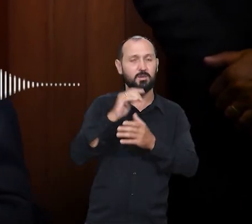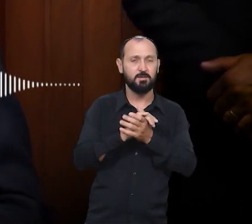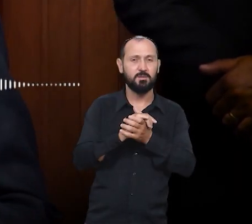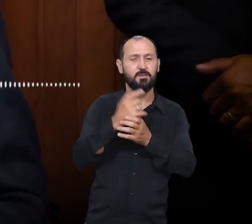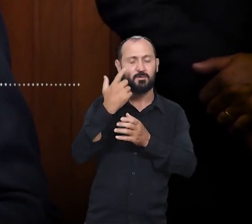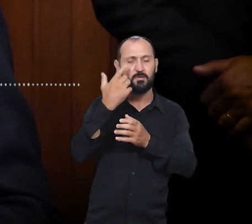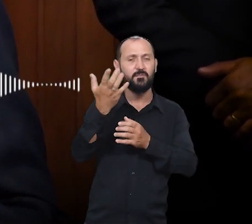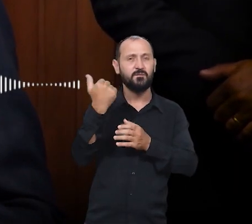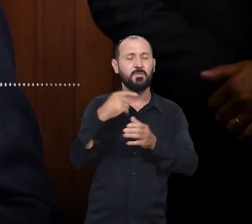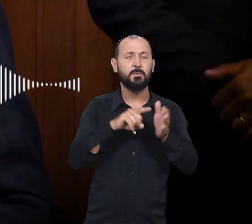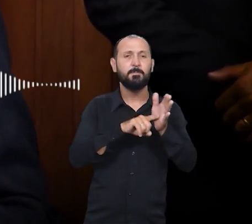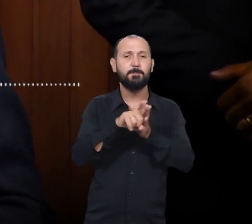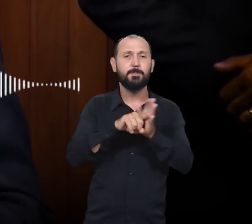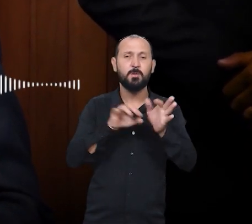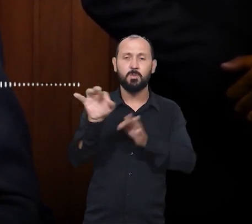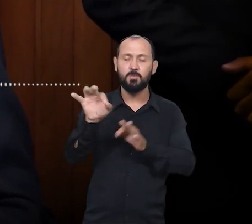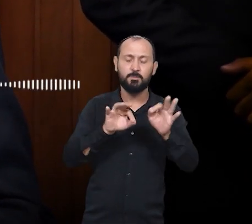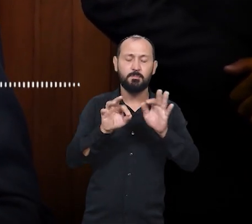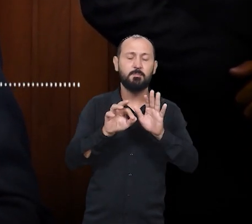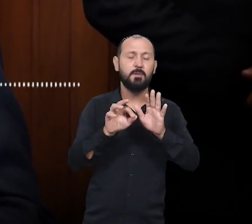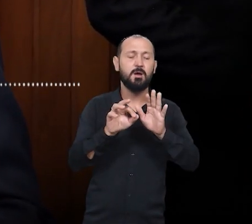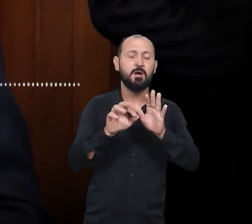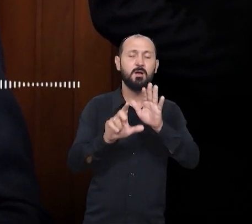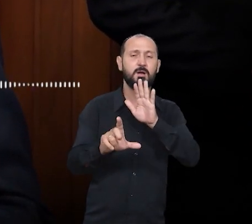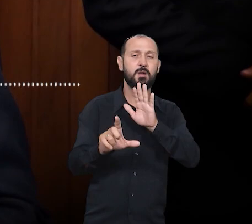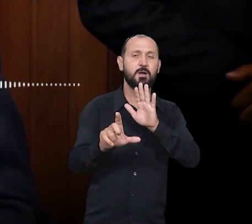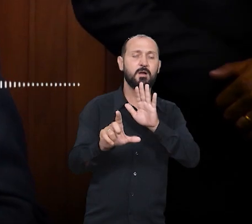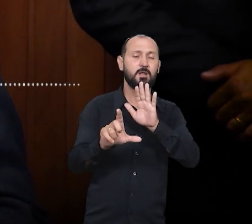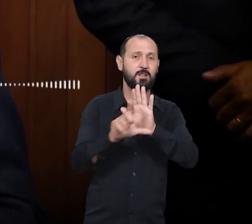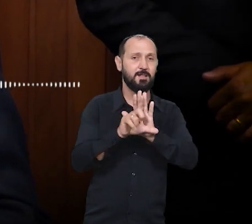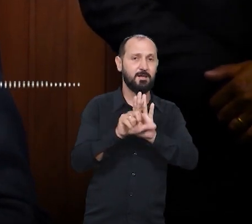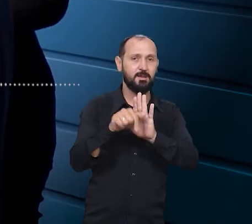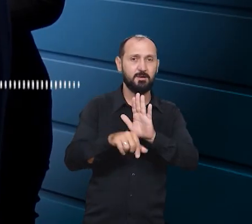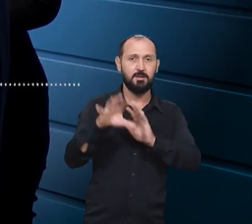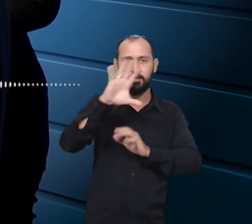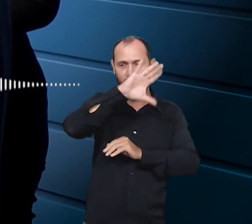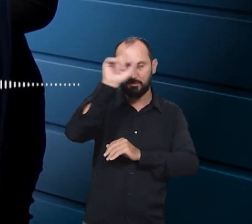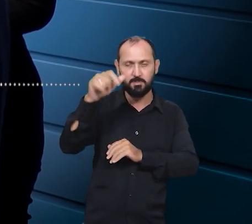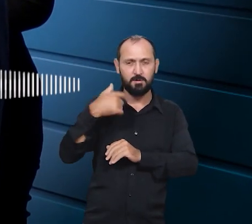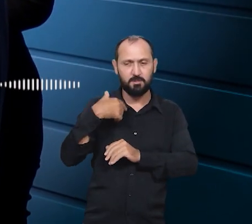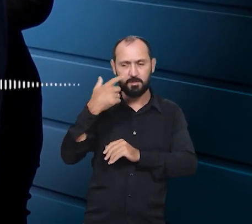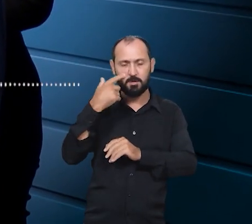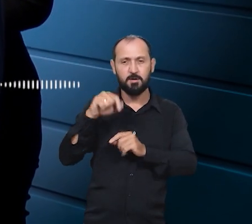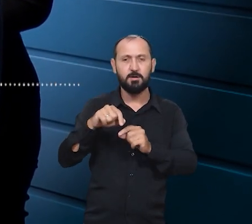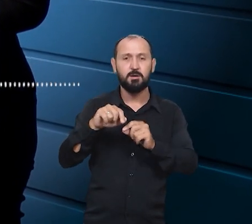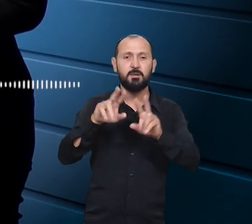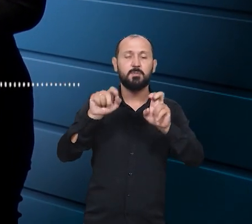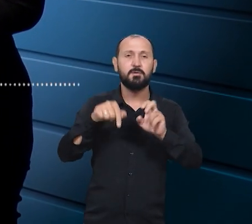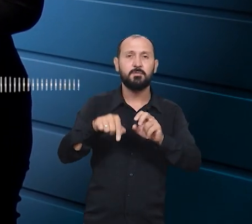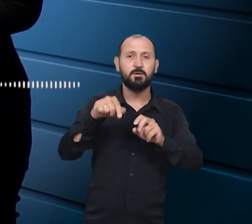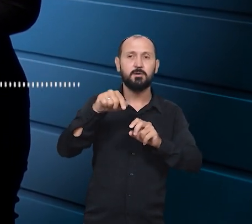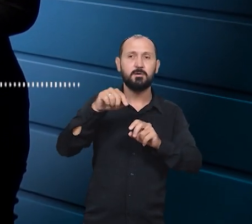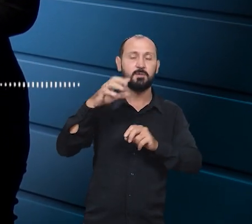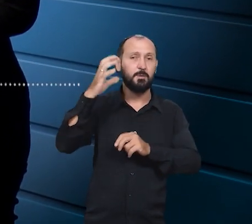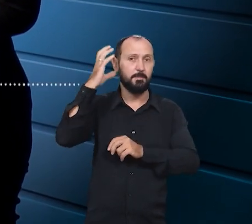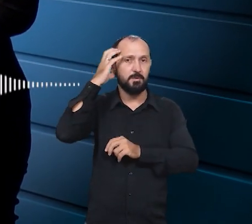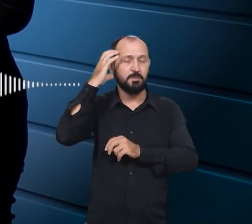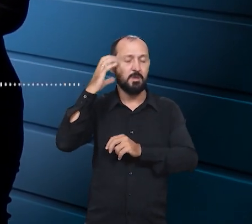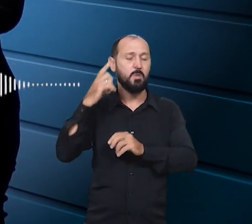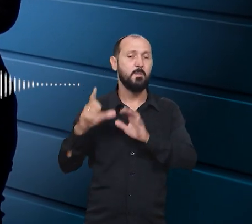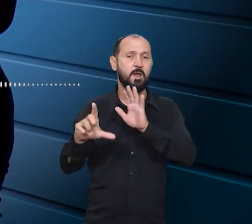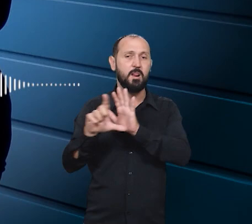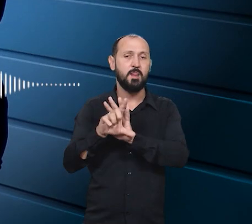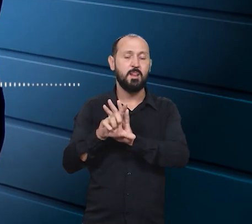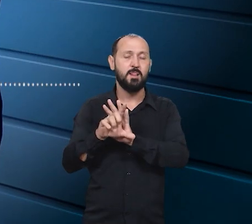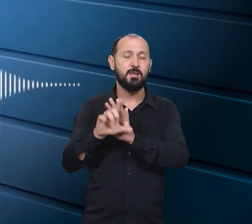dá uma olhada e vamos dar uma pesquisada para a gente construir uma legislação no Mato Grosso do Sul, que segundo o Rios lá, diz que o